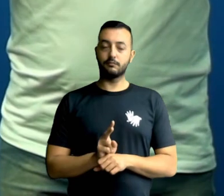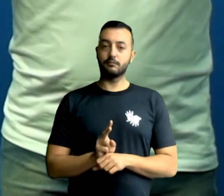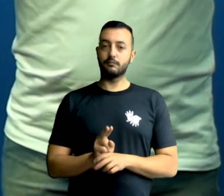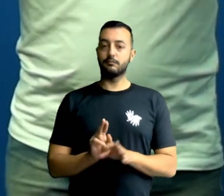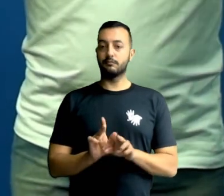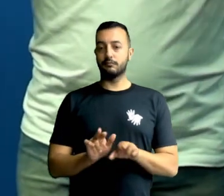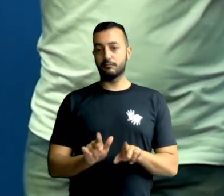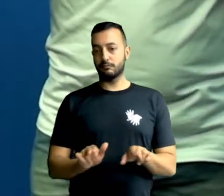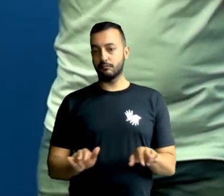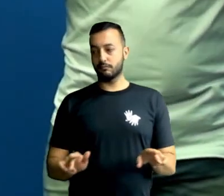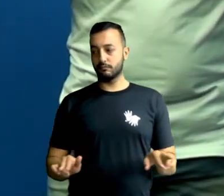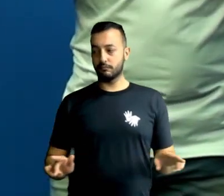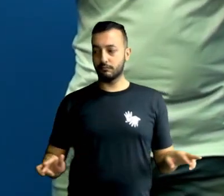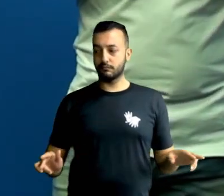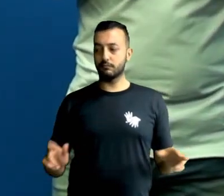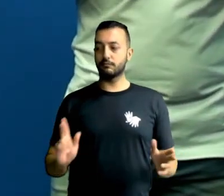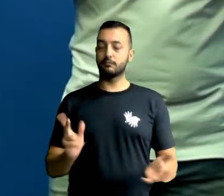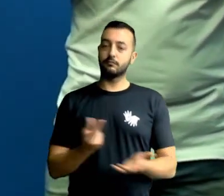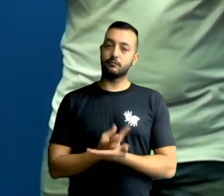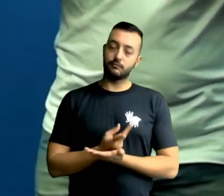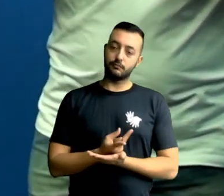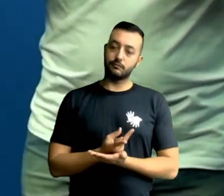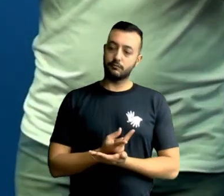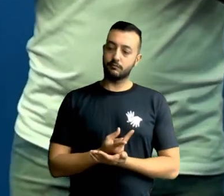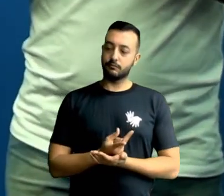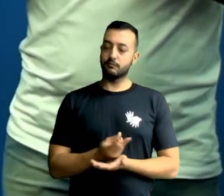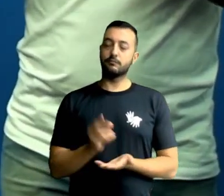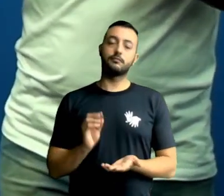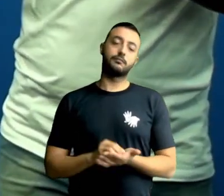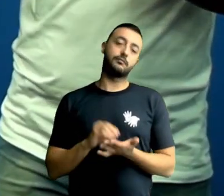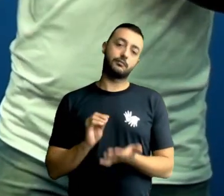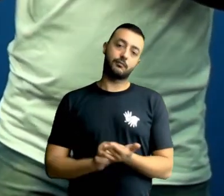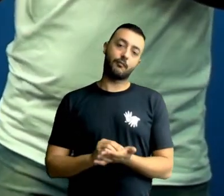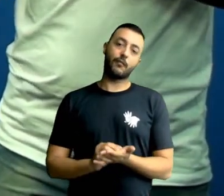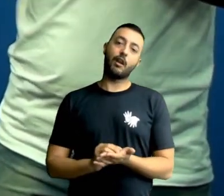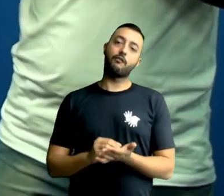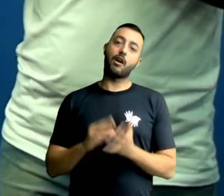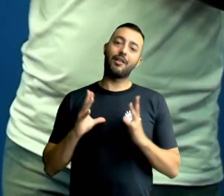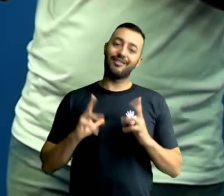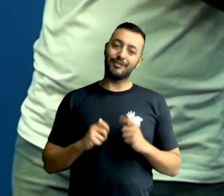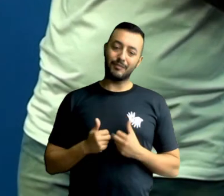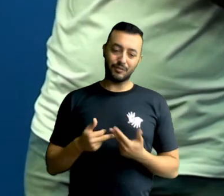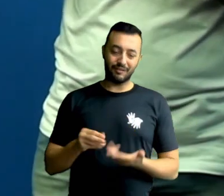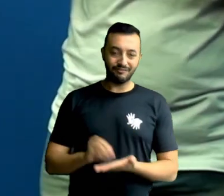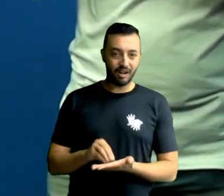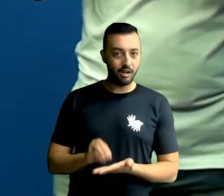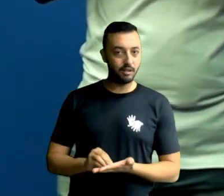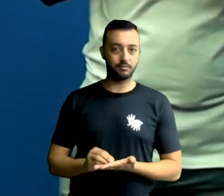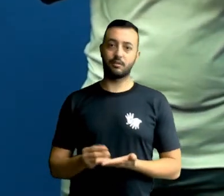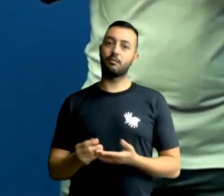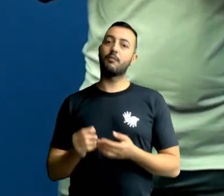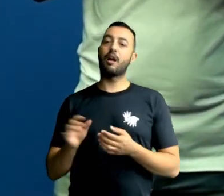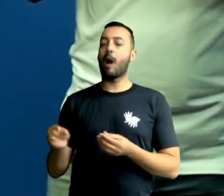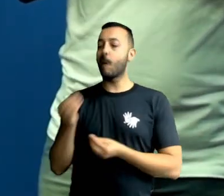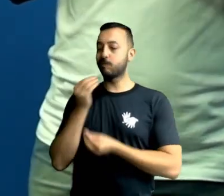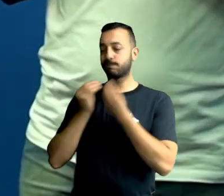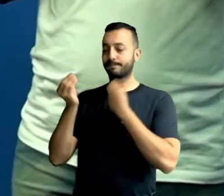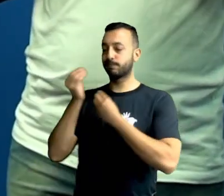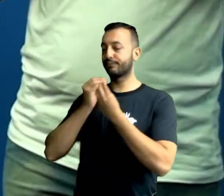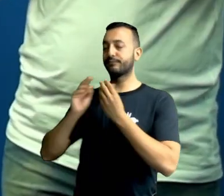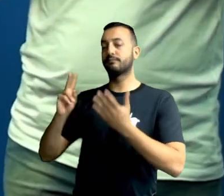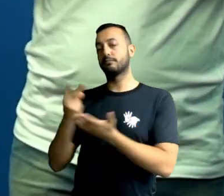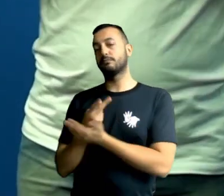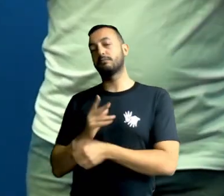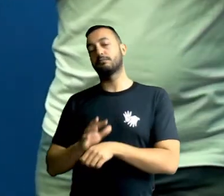uma ampla gama de situações em que a falta de higiene possa nos transmitir doenças transmitidas por alimentos ou por